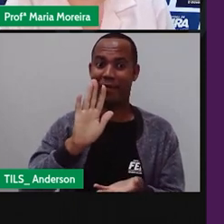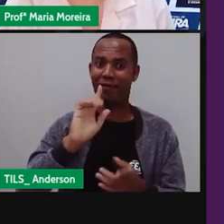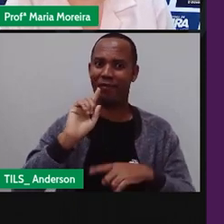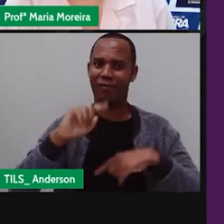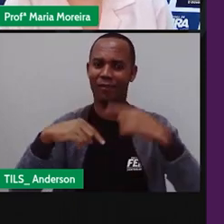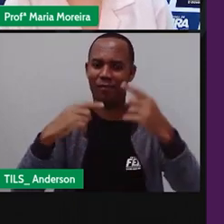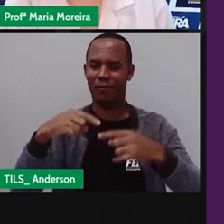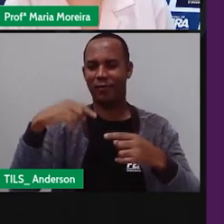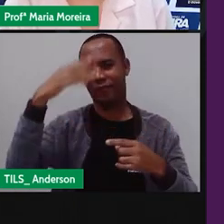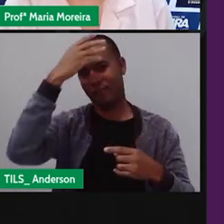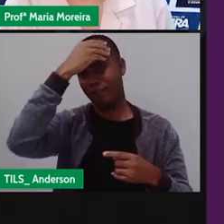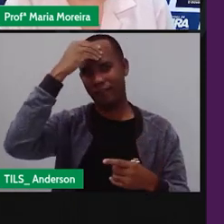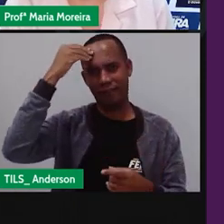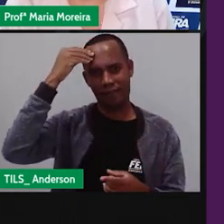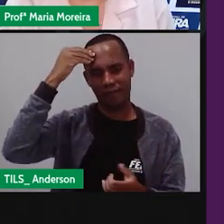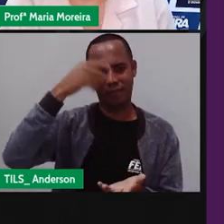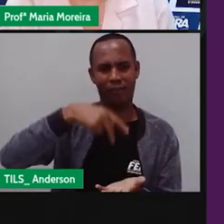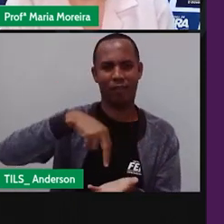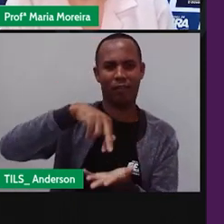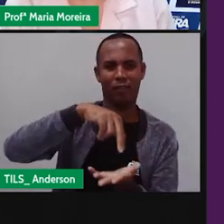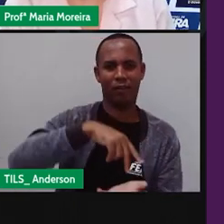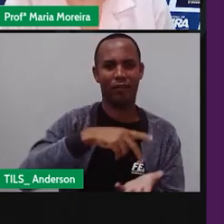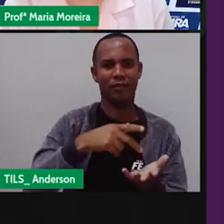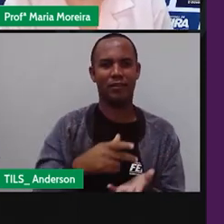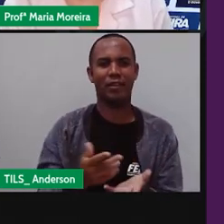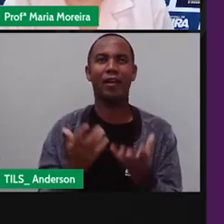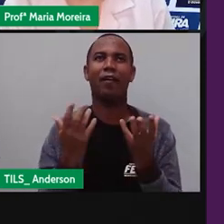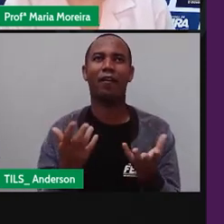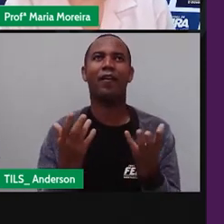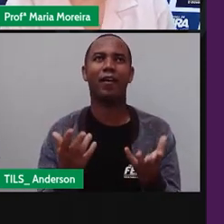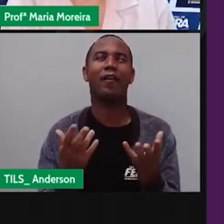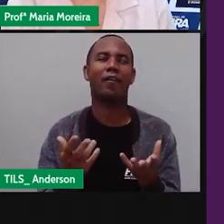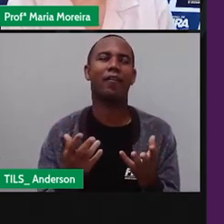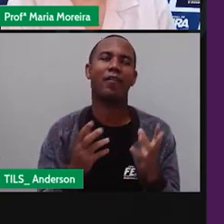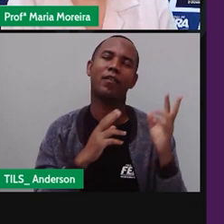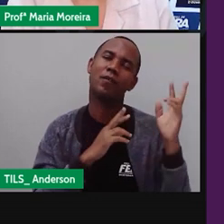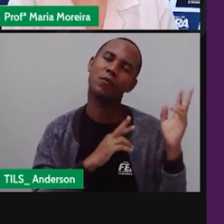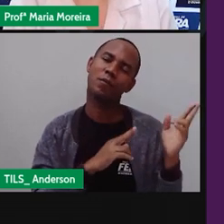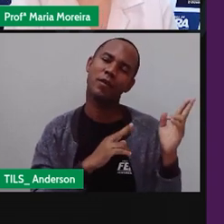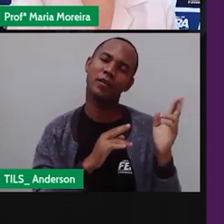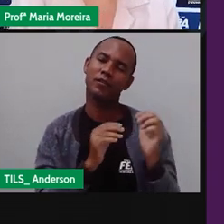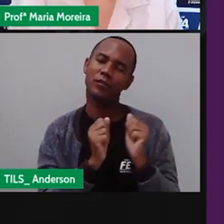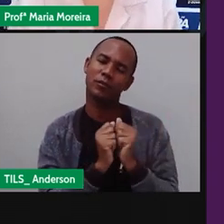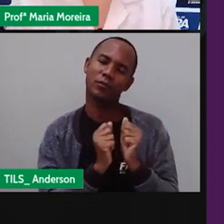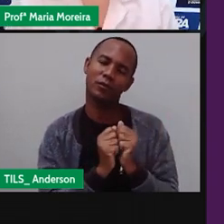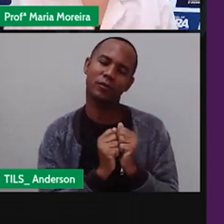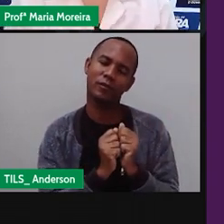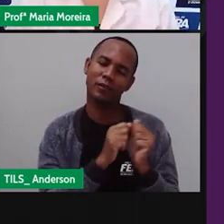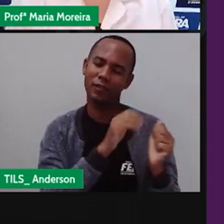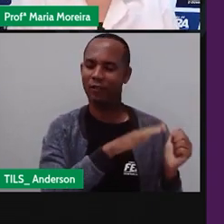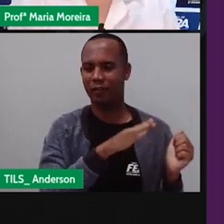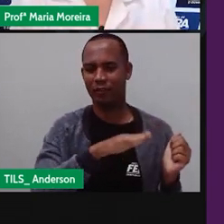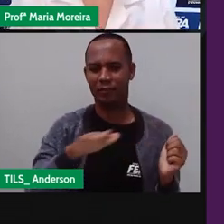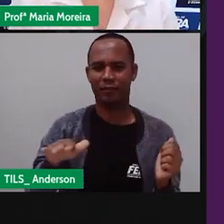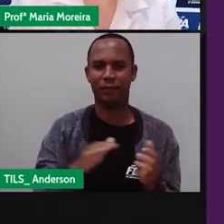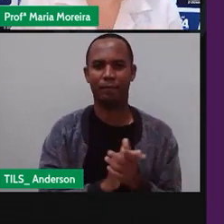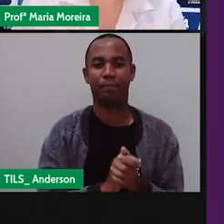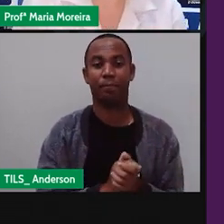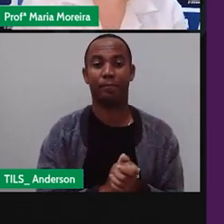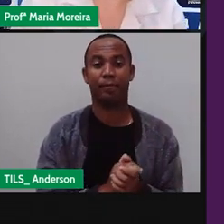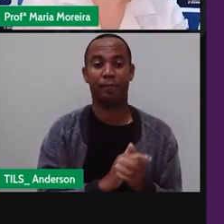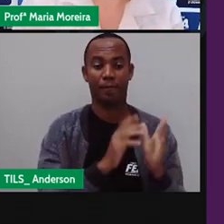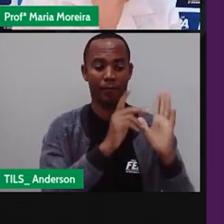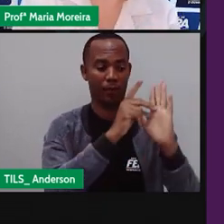as danças e também quer dormir como as outras crianças. Cecília Meirelles. O título desse